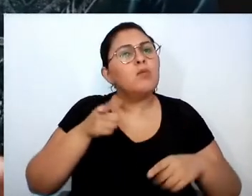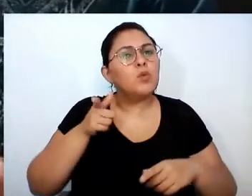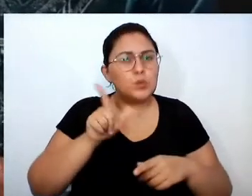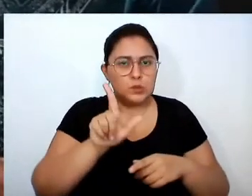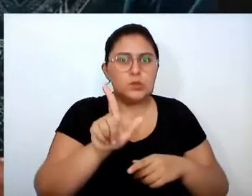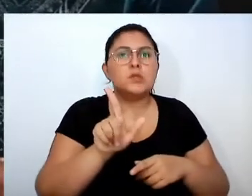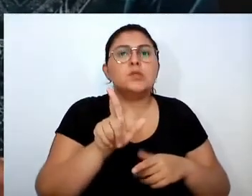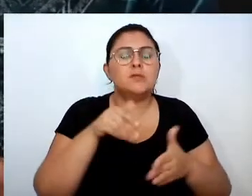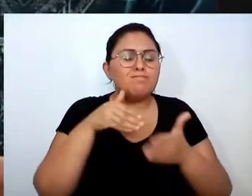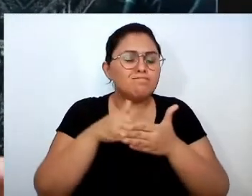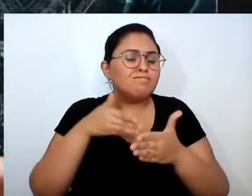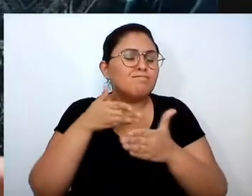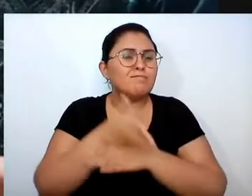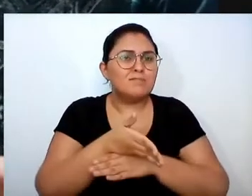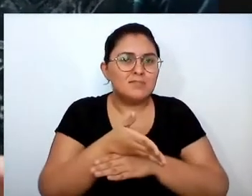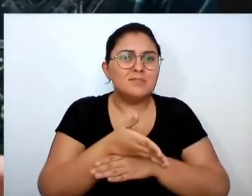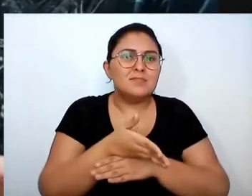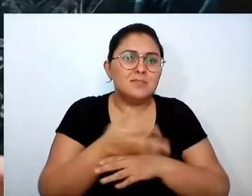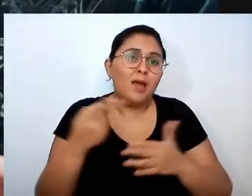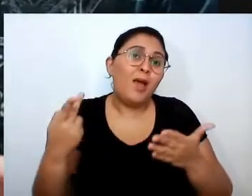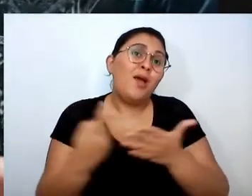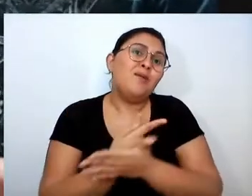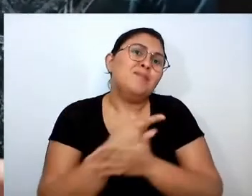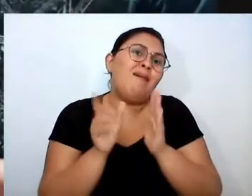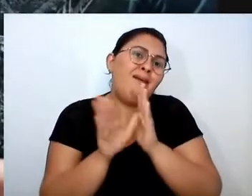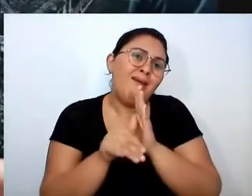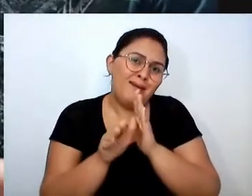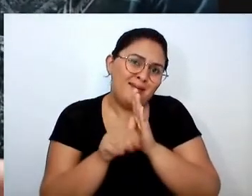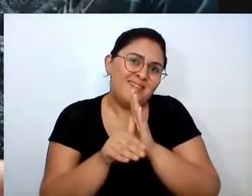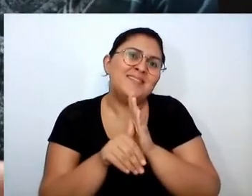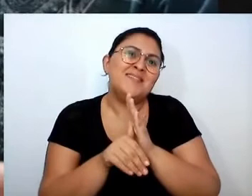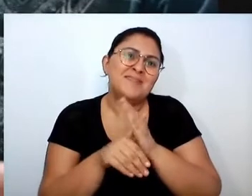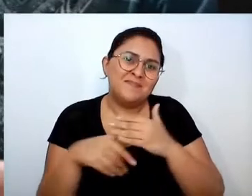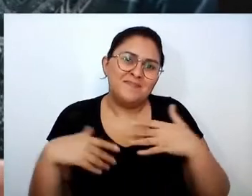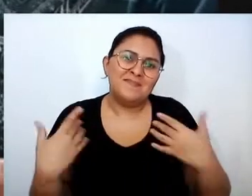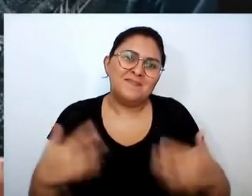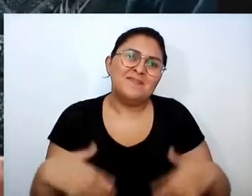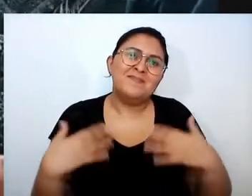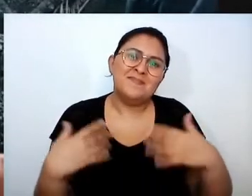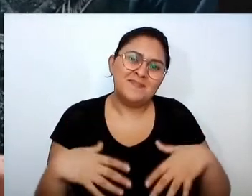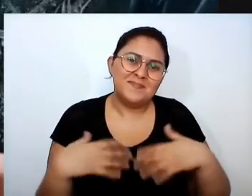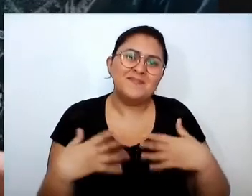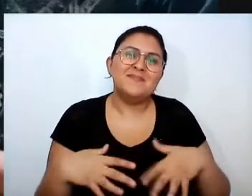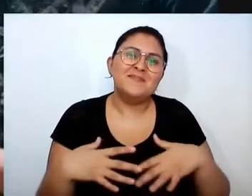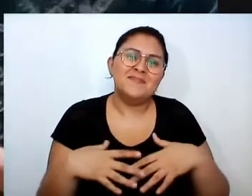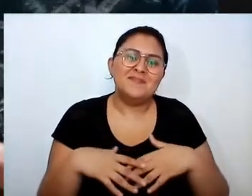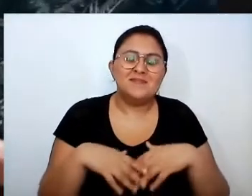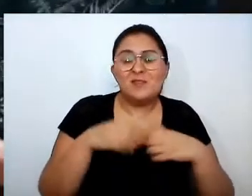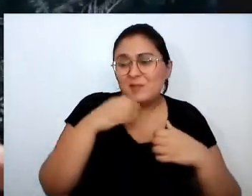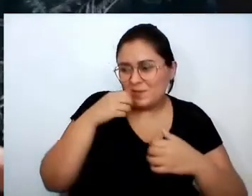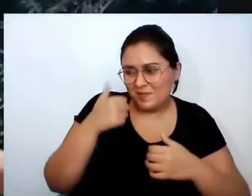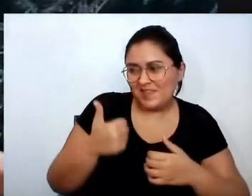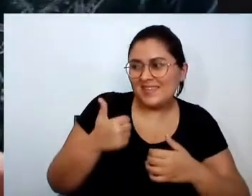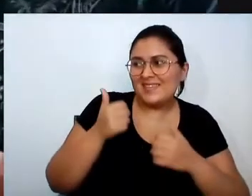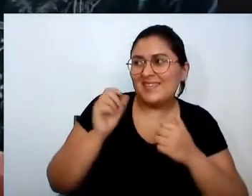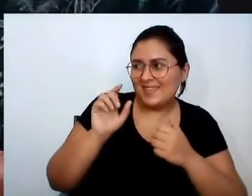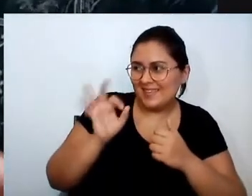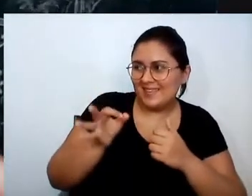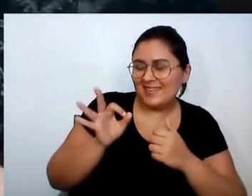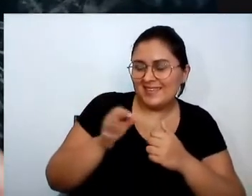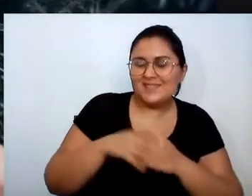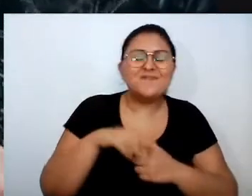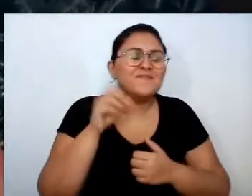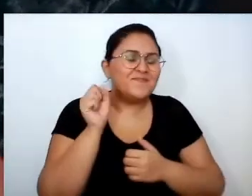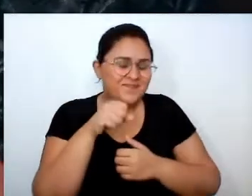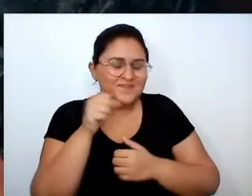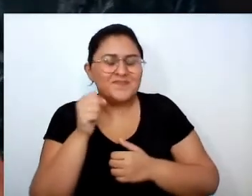venci essa barreira. Sim, Já fui até bom. assaltado no período que eu fazia o Esperança Viva. Eita, danado. Mas ficou tudo bem,